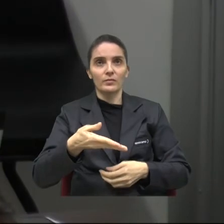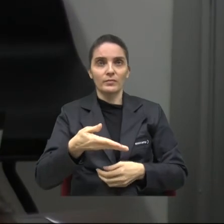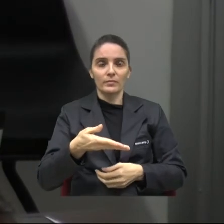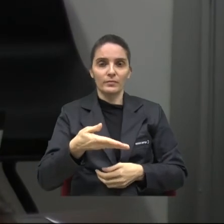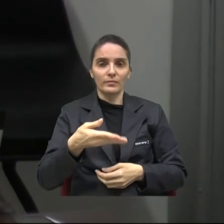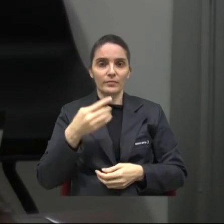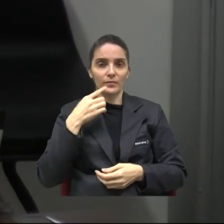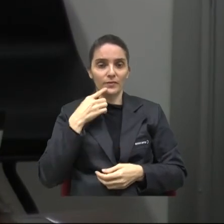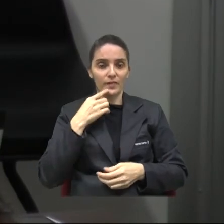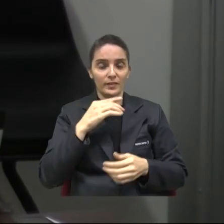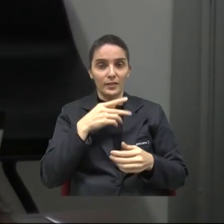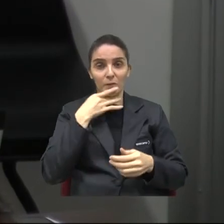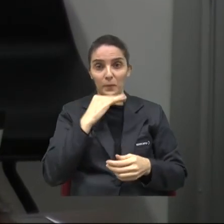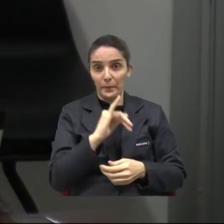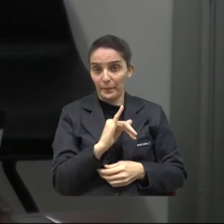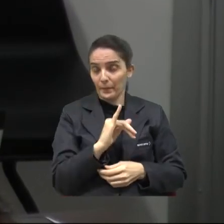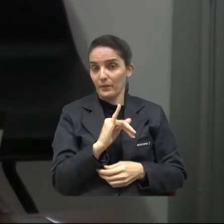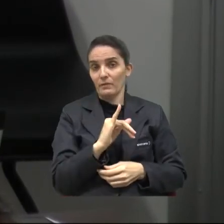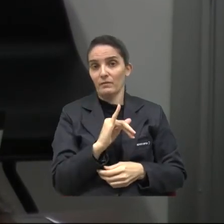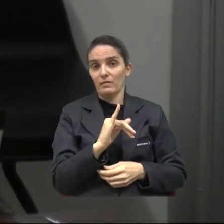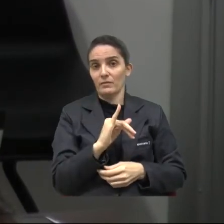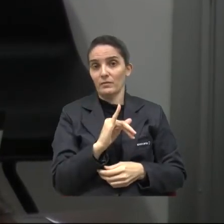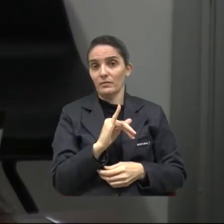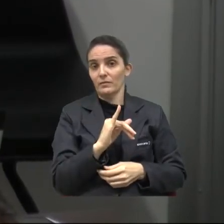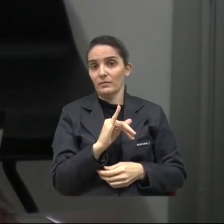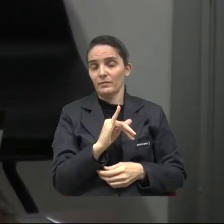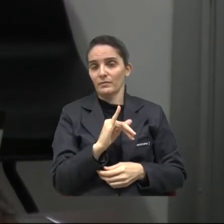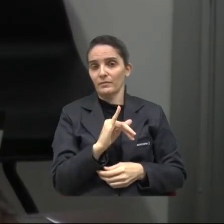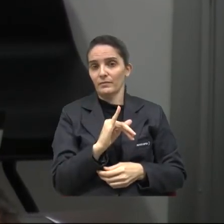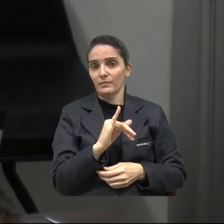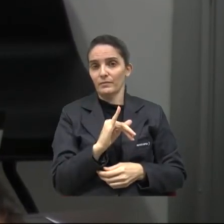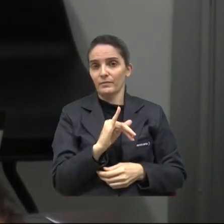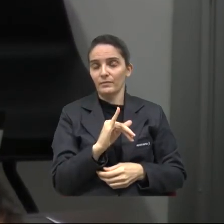sou um pai de família, se hoje eu